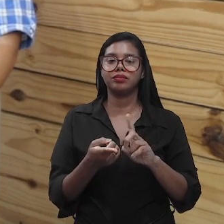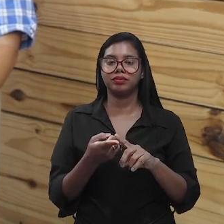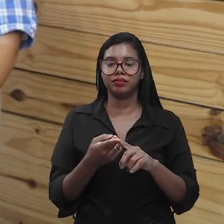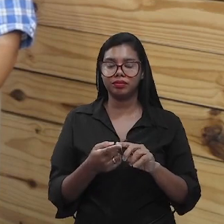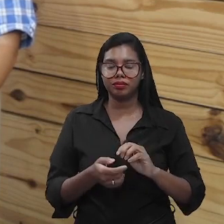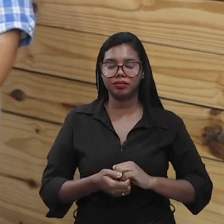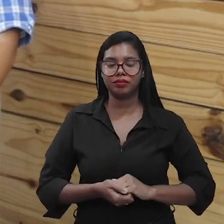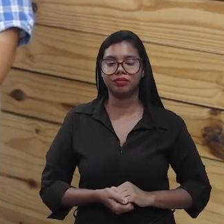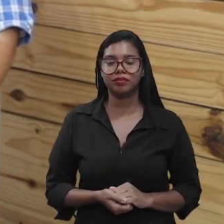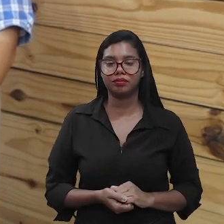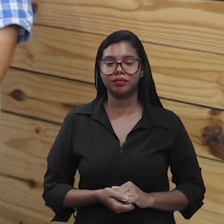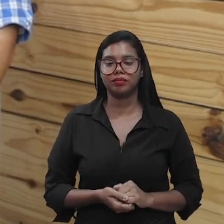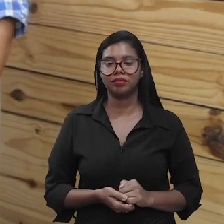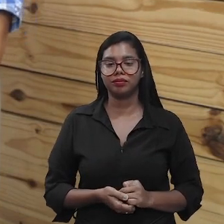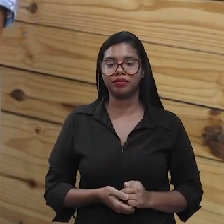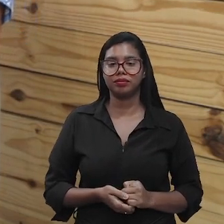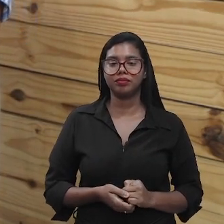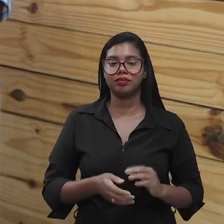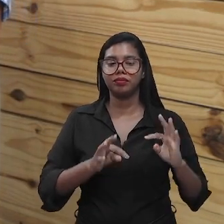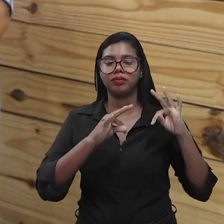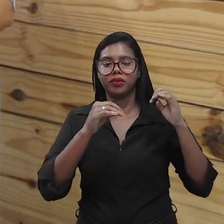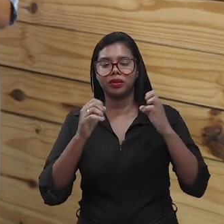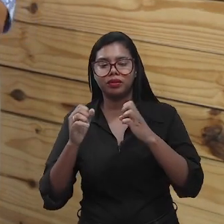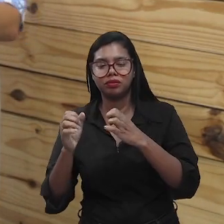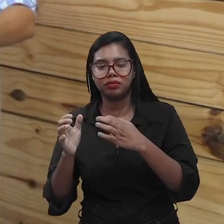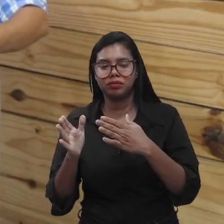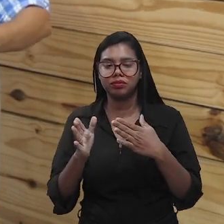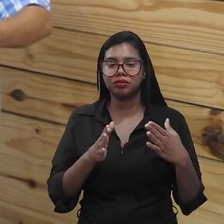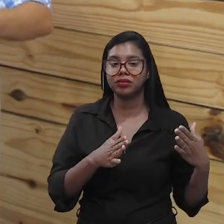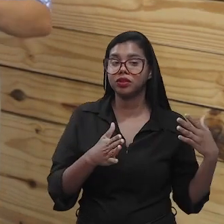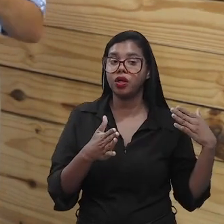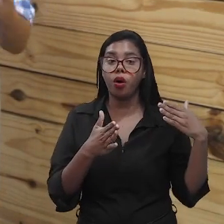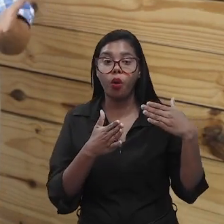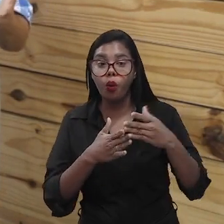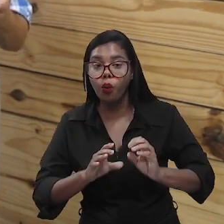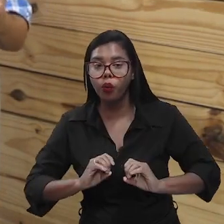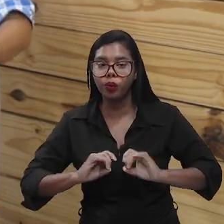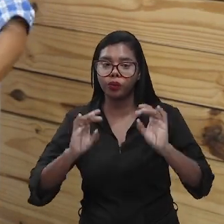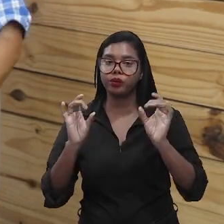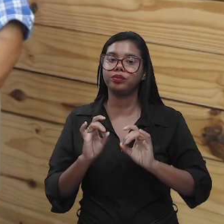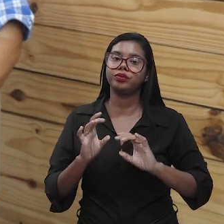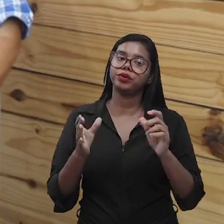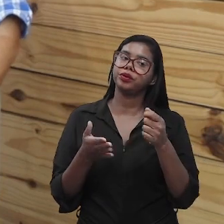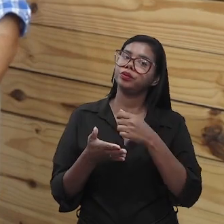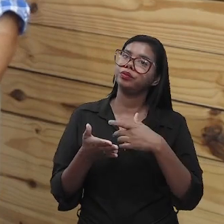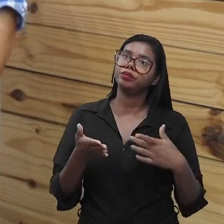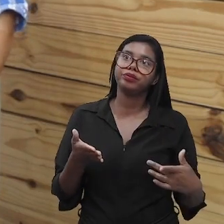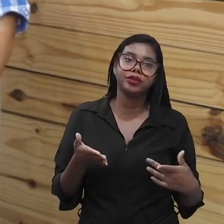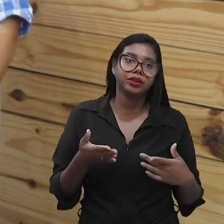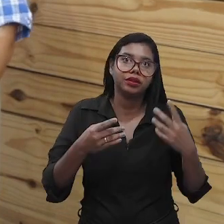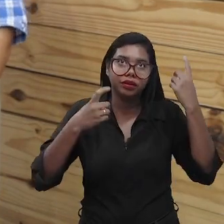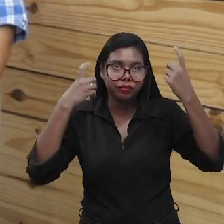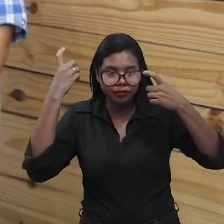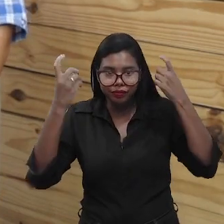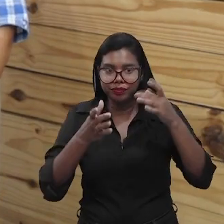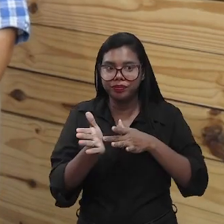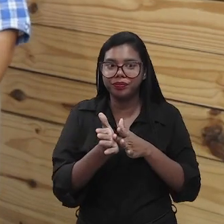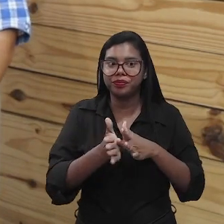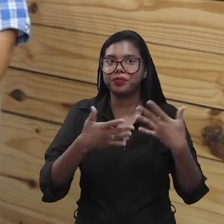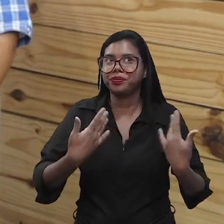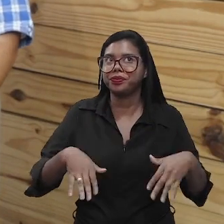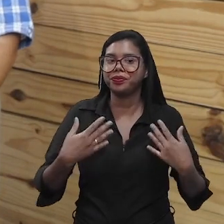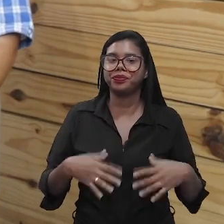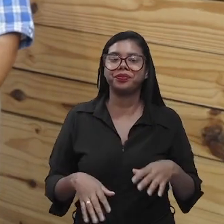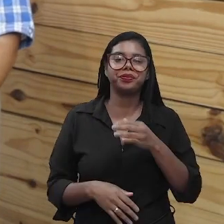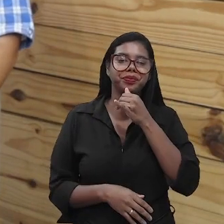ou seja, todo mundo já sabe, só últimas unidades, se você escreve isso, não faz. Então, por exemplo, o final. Já viu aquela,